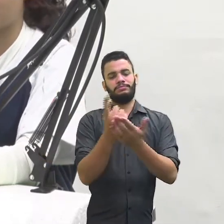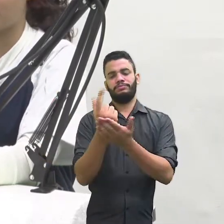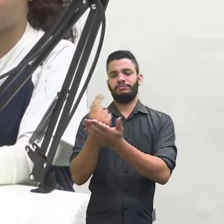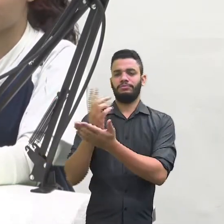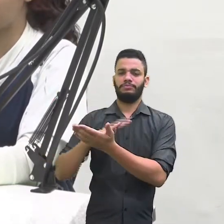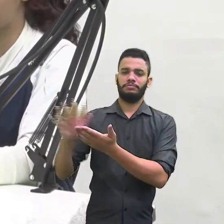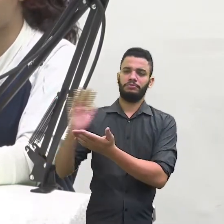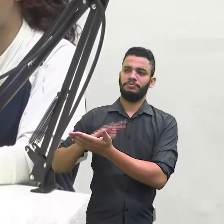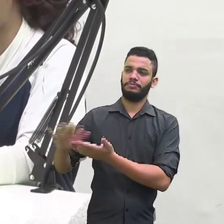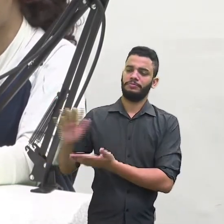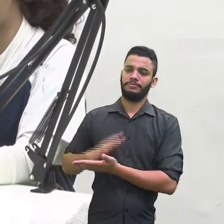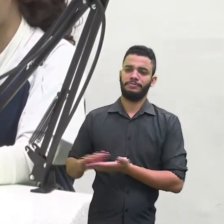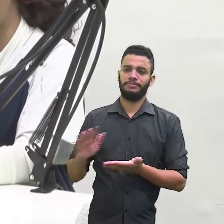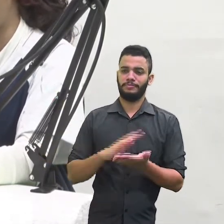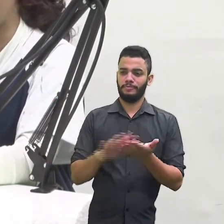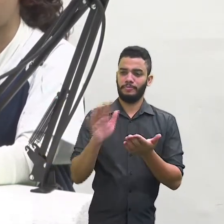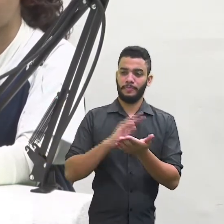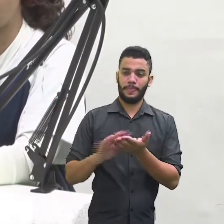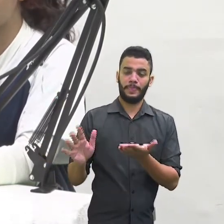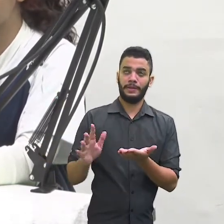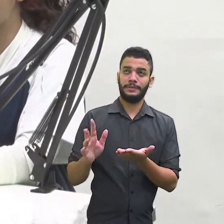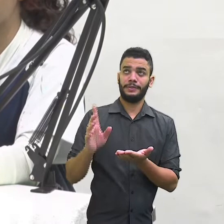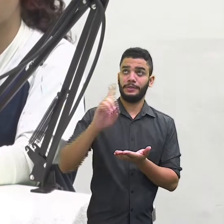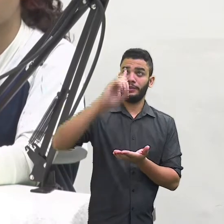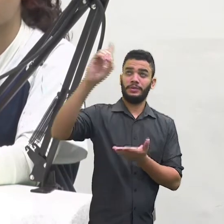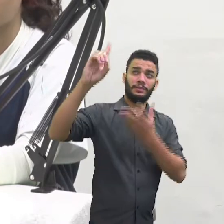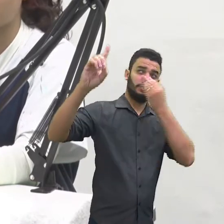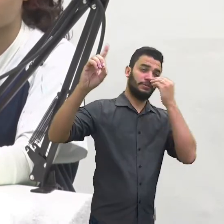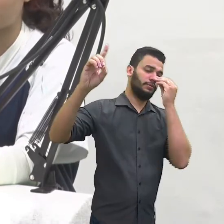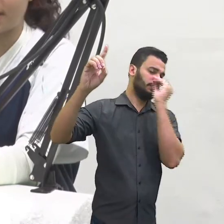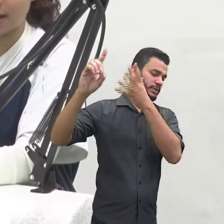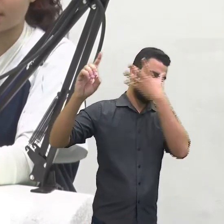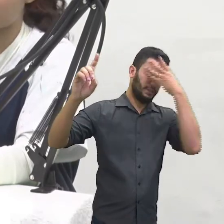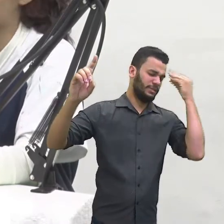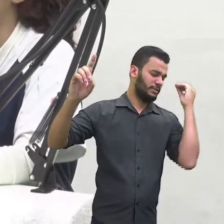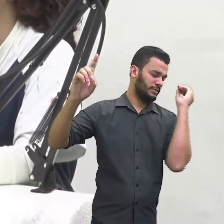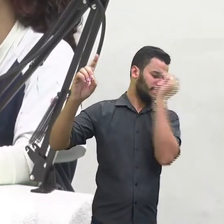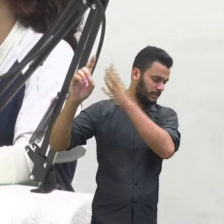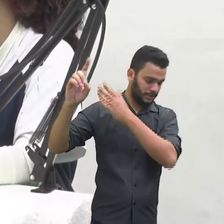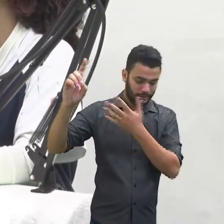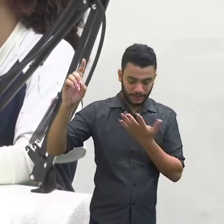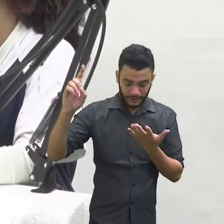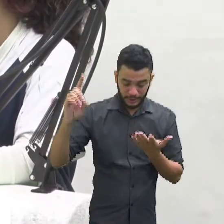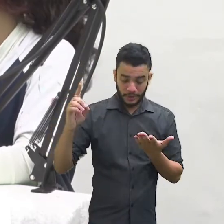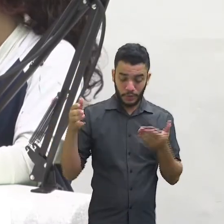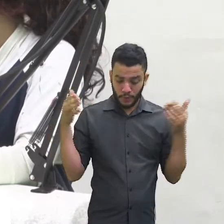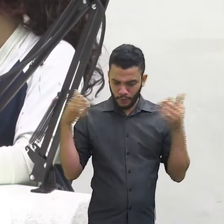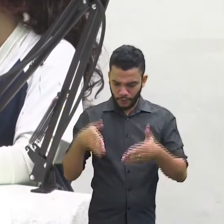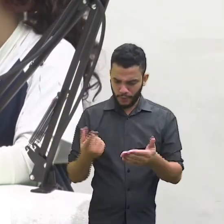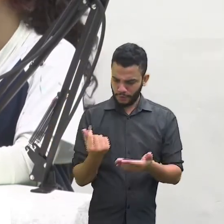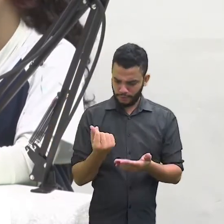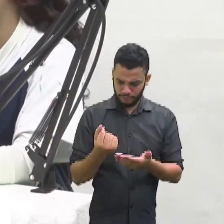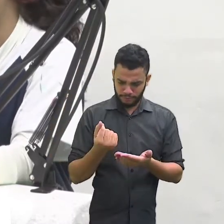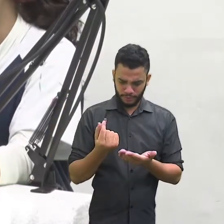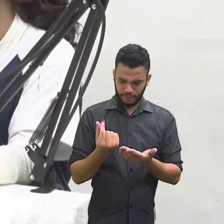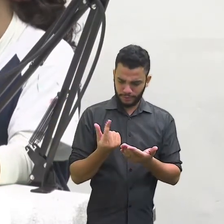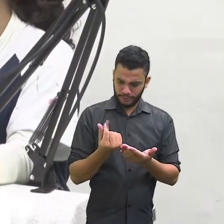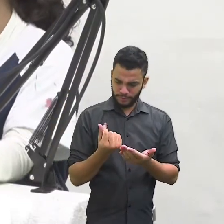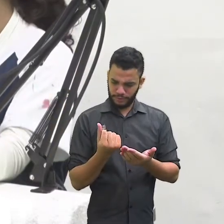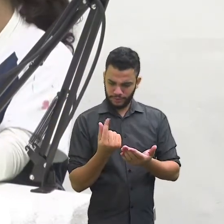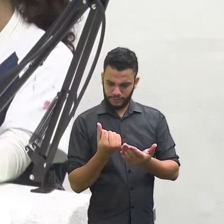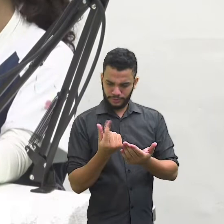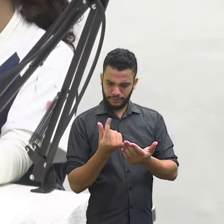da verdadeira santidade que te deu aquilo e te colocou as pessoas certas na sua vida. Então é